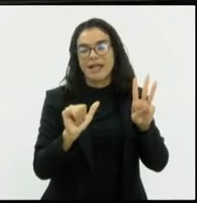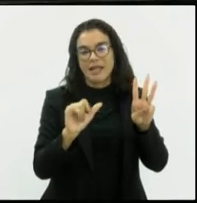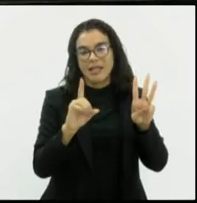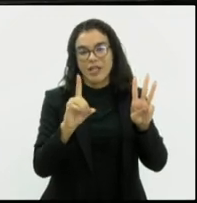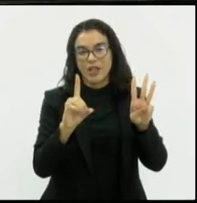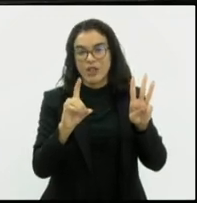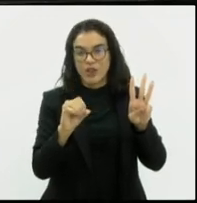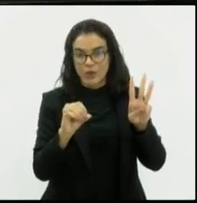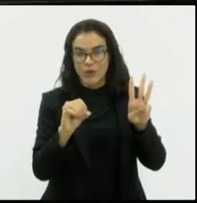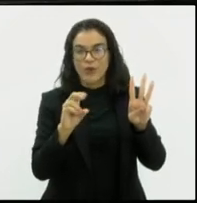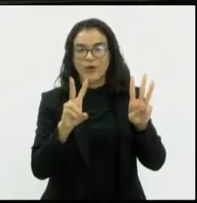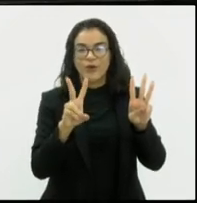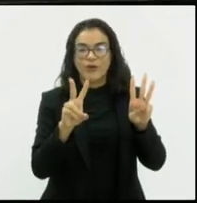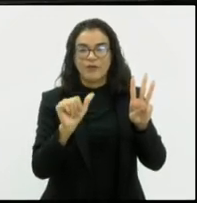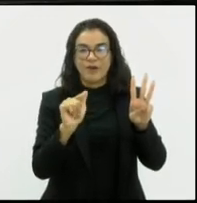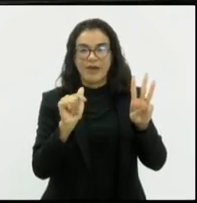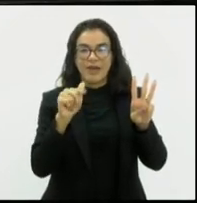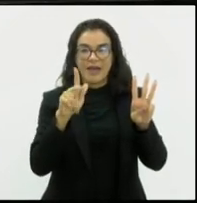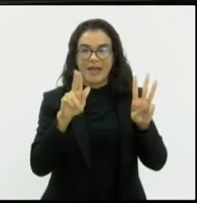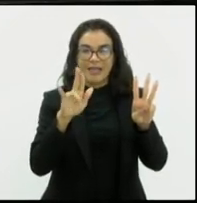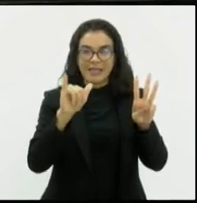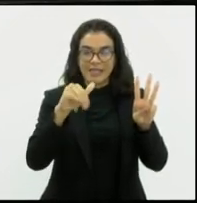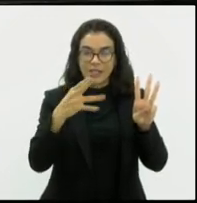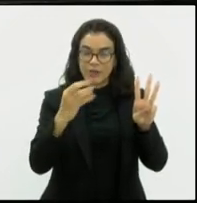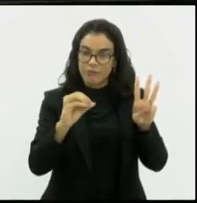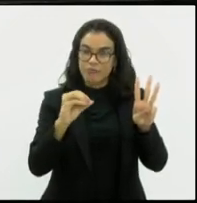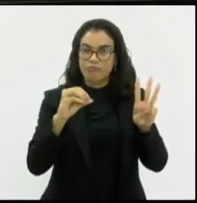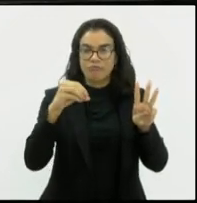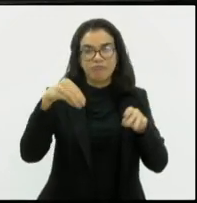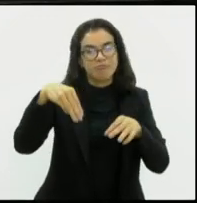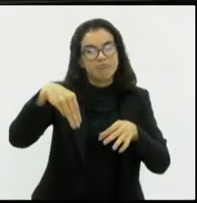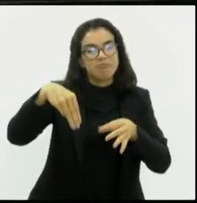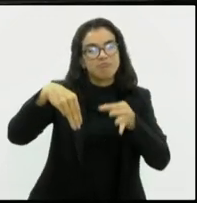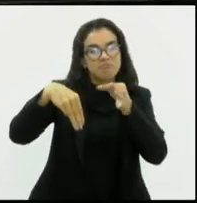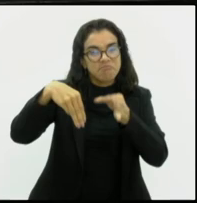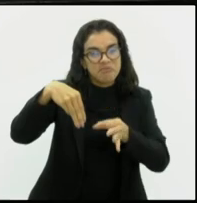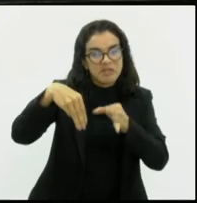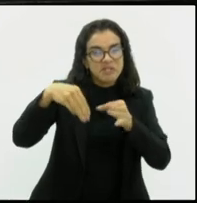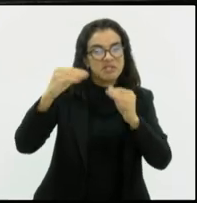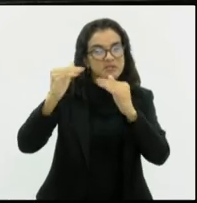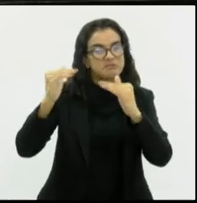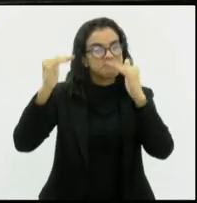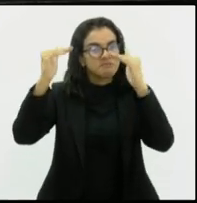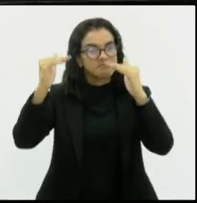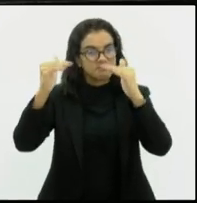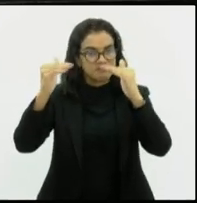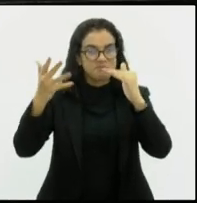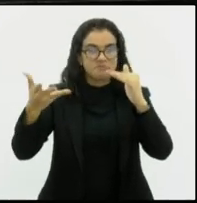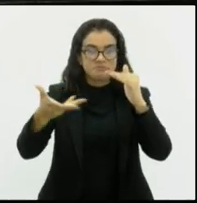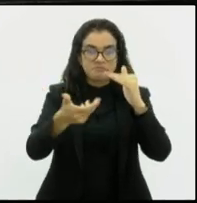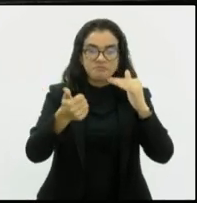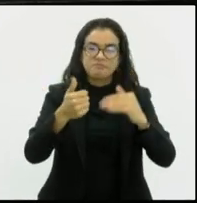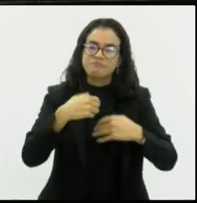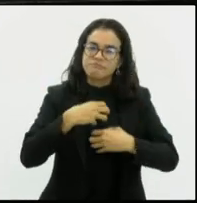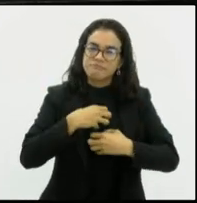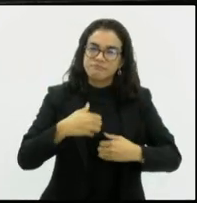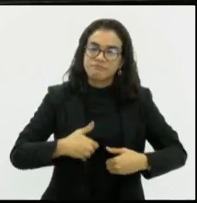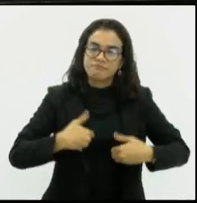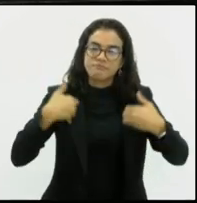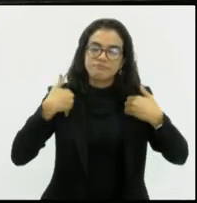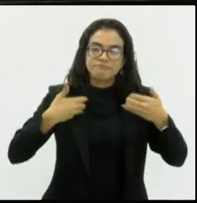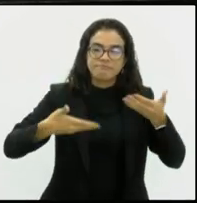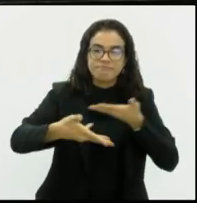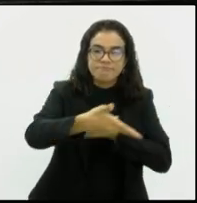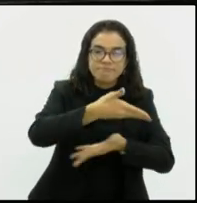a Dani ministra, é uma deputada, ministra, autoridade maravilhosa. Eu tenho muito orgulho em poder